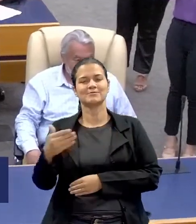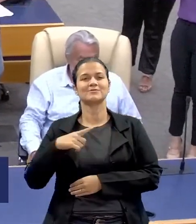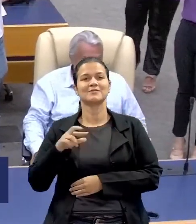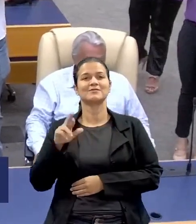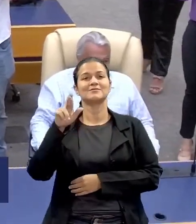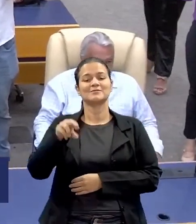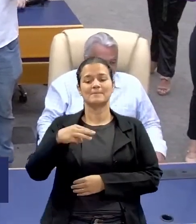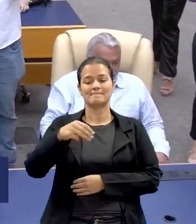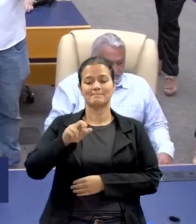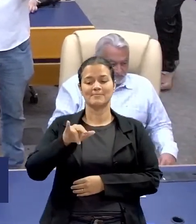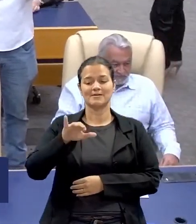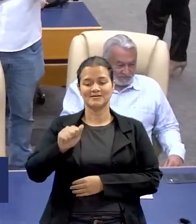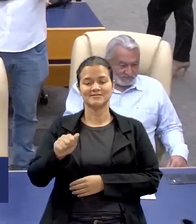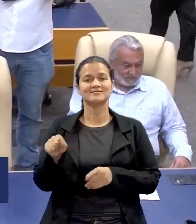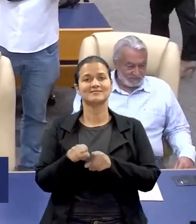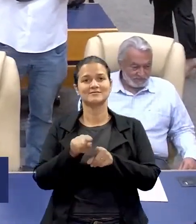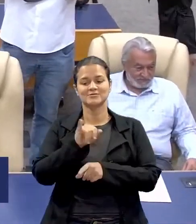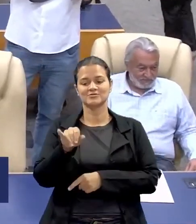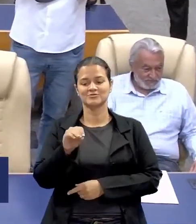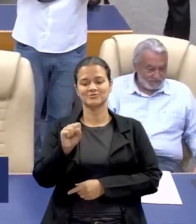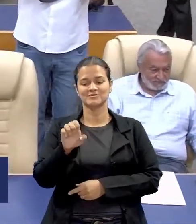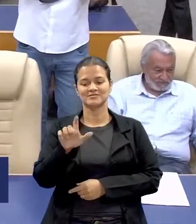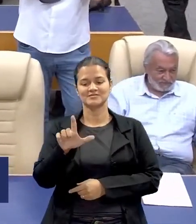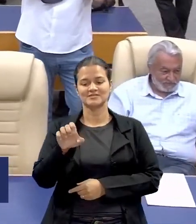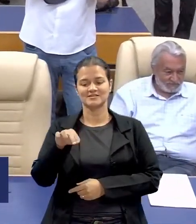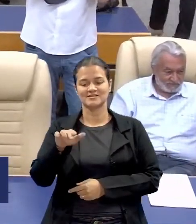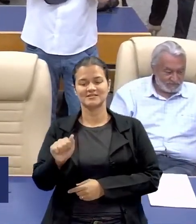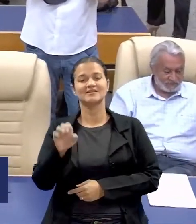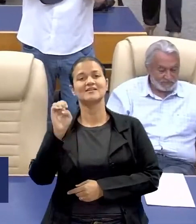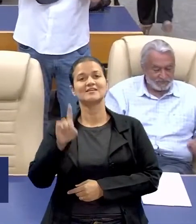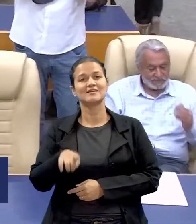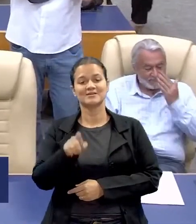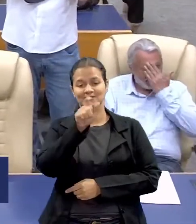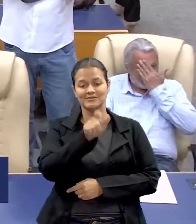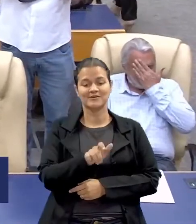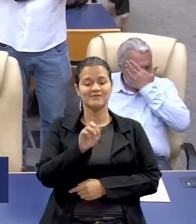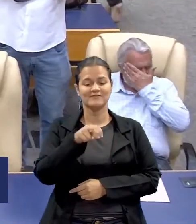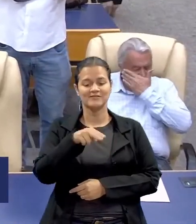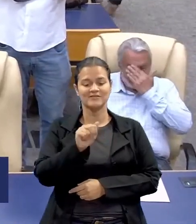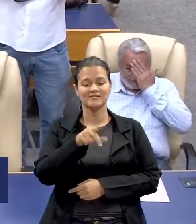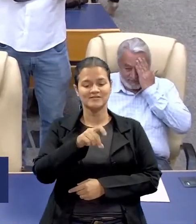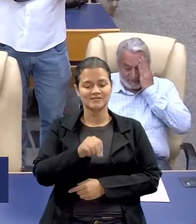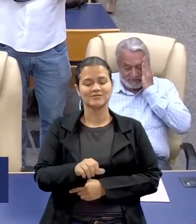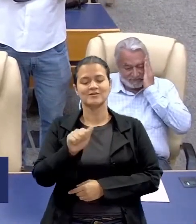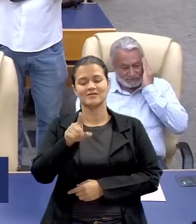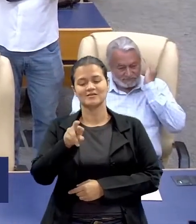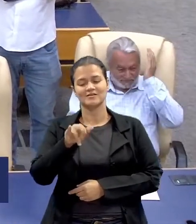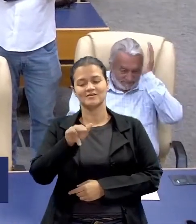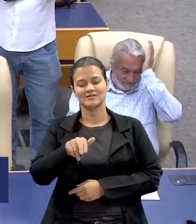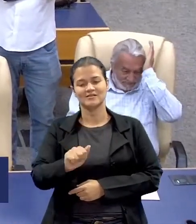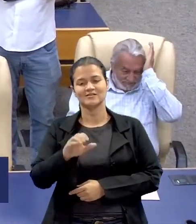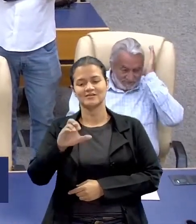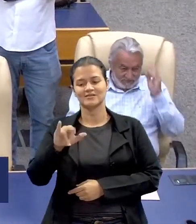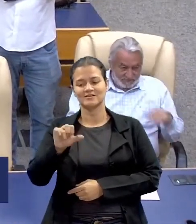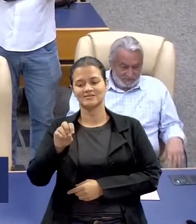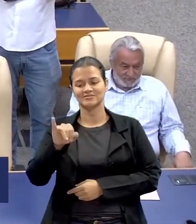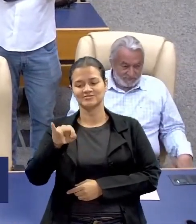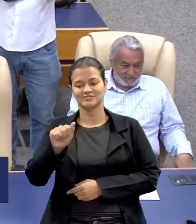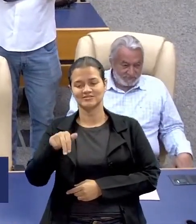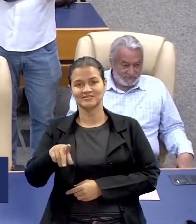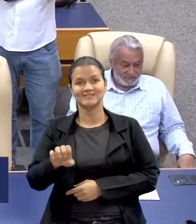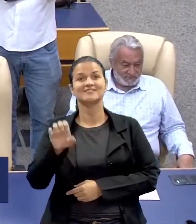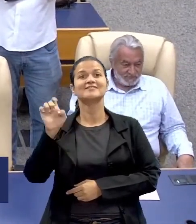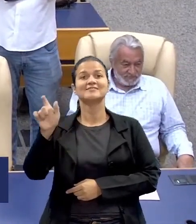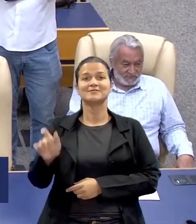representando a Márcia e a Joselena, na pessoa do Fernando, da Adriana e da Cristiane. A minha mãe, pedestal